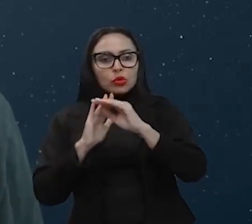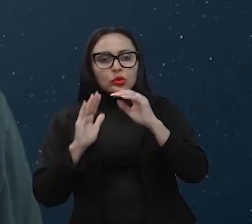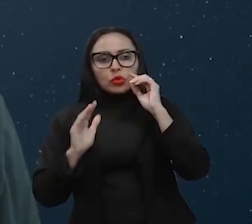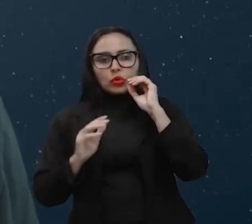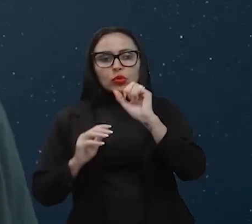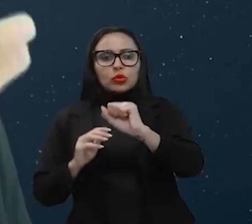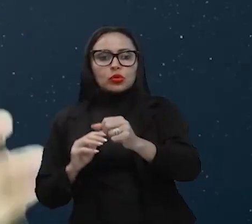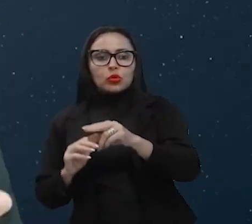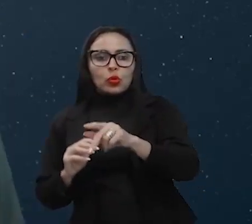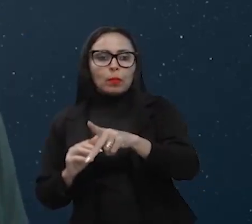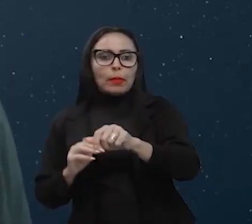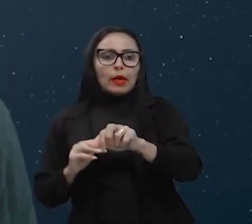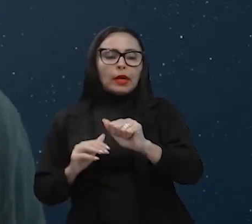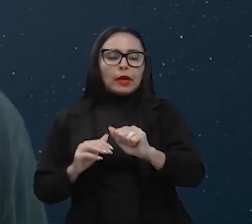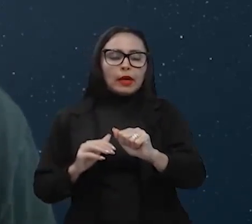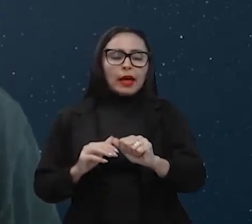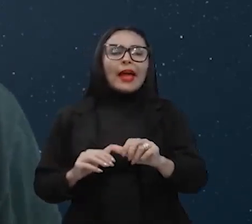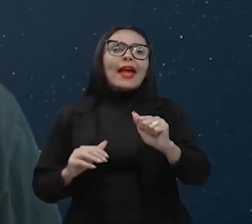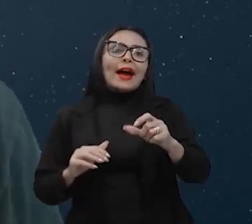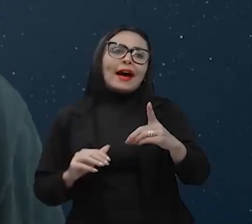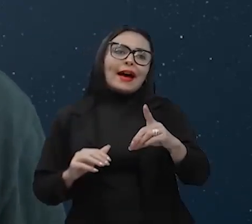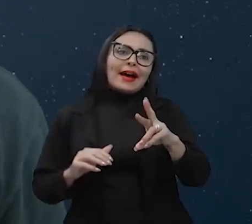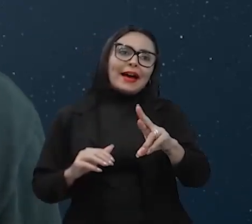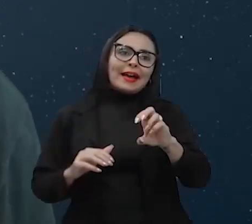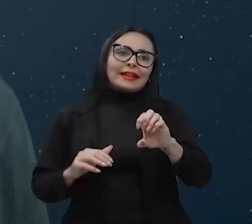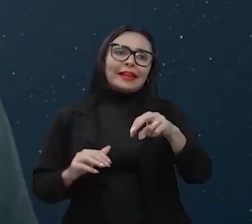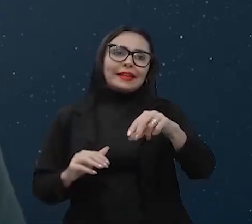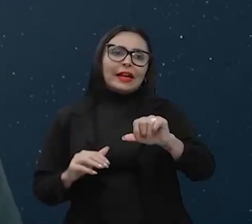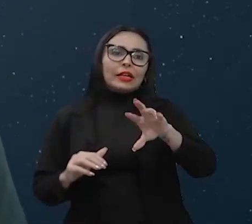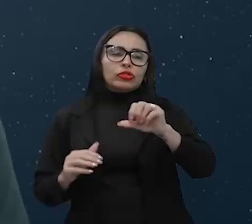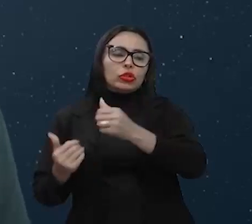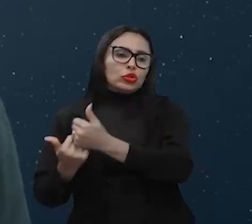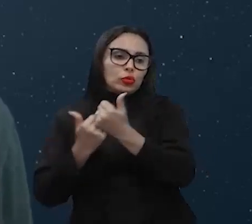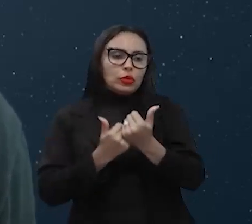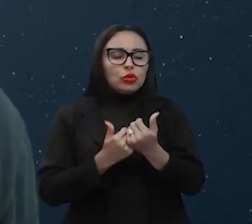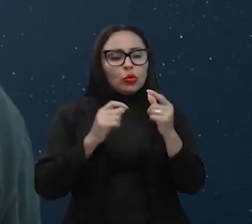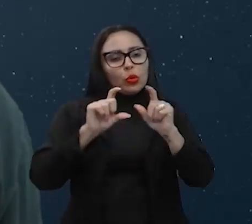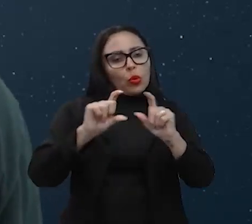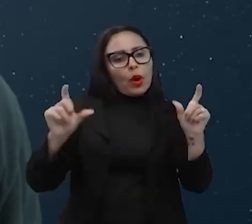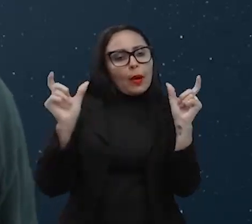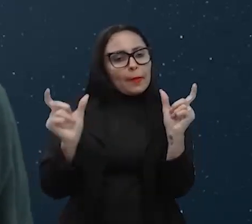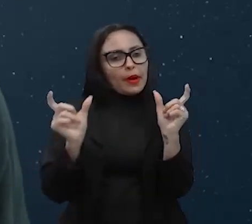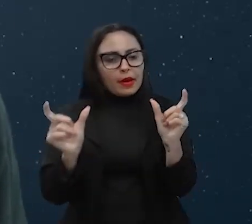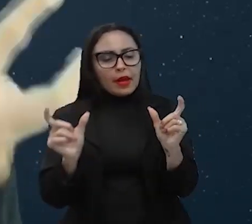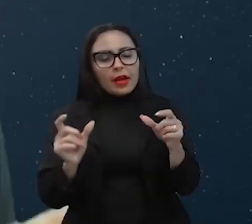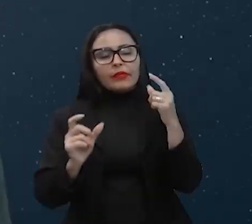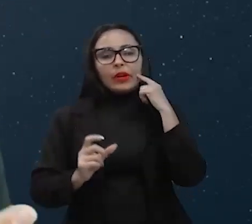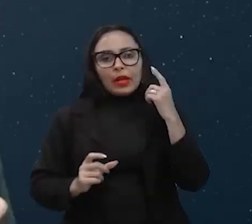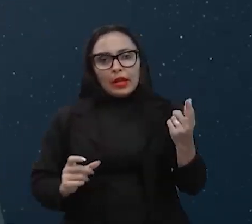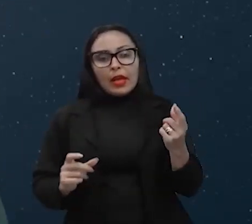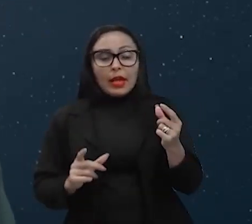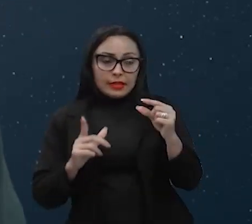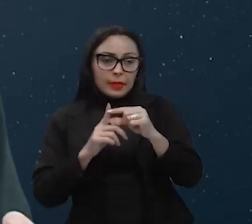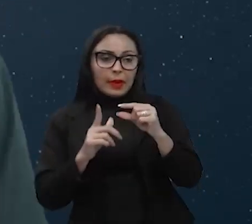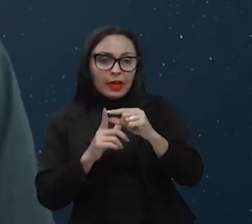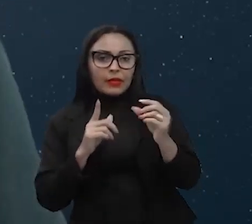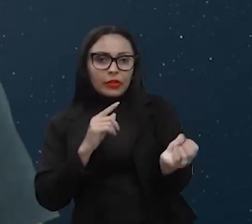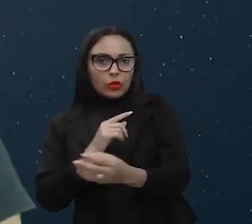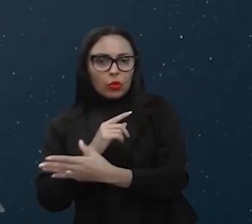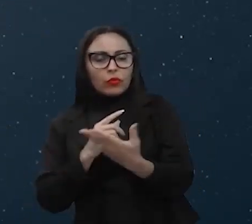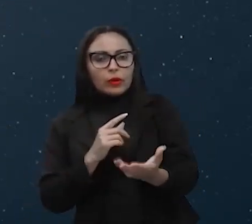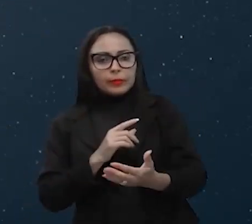glândulas adrenais. Esses vestibulares mais atualizados, eles estão usando essa nomenclatura nova. E de vez de